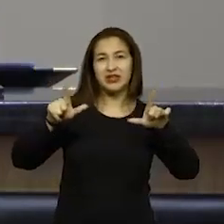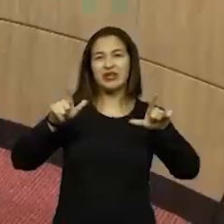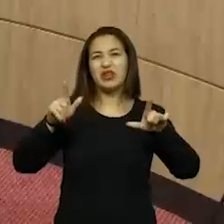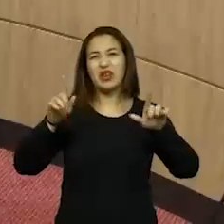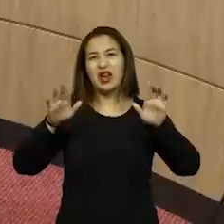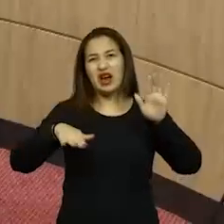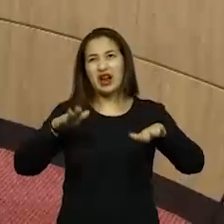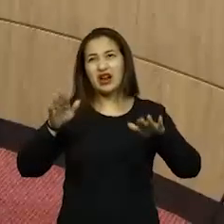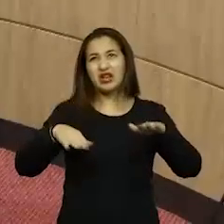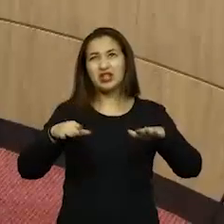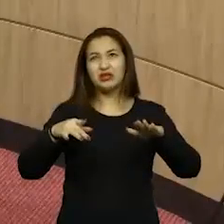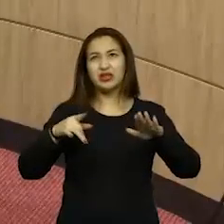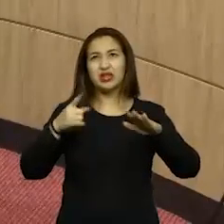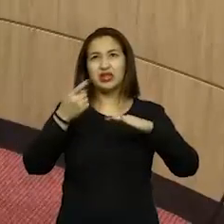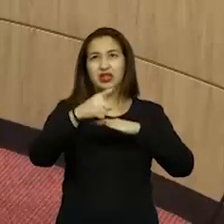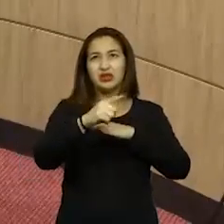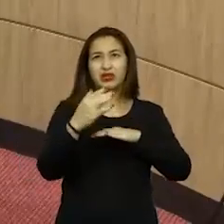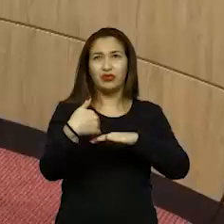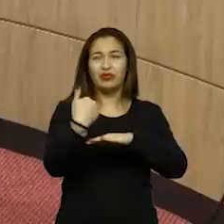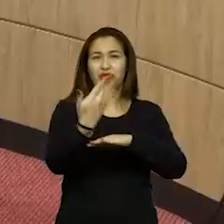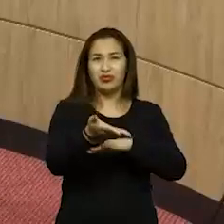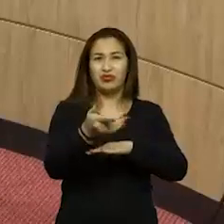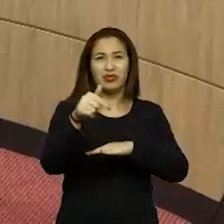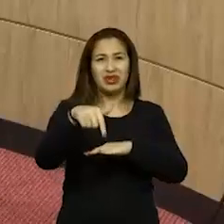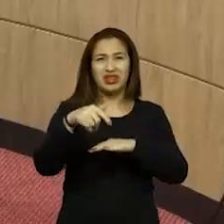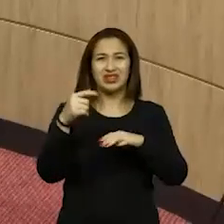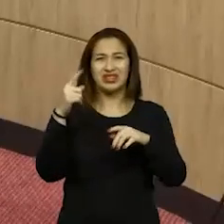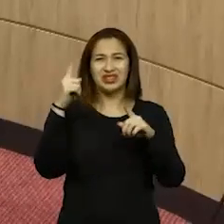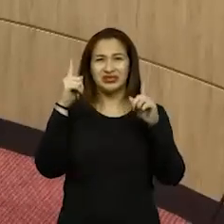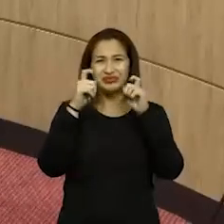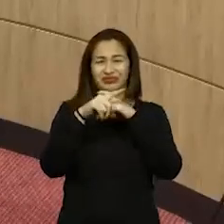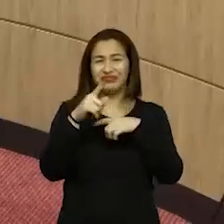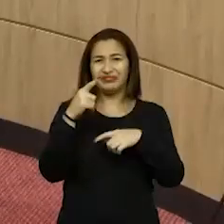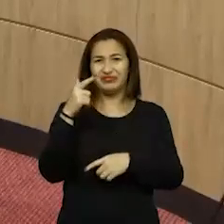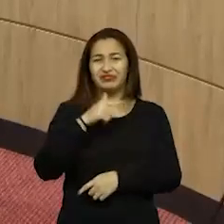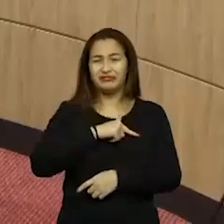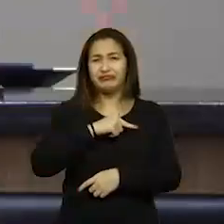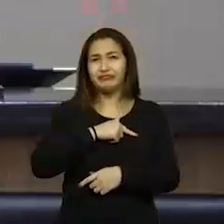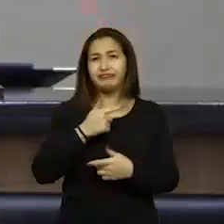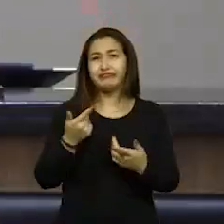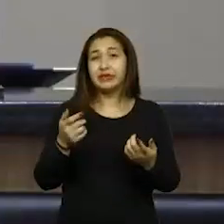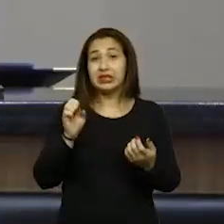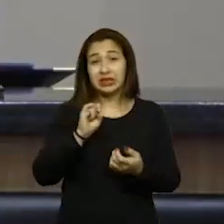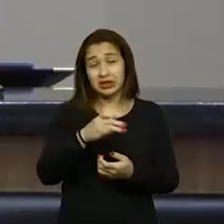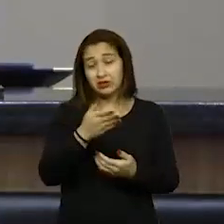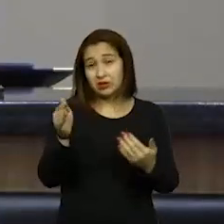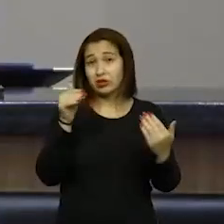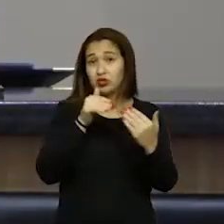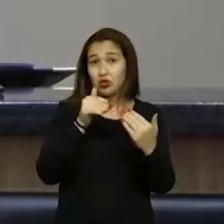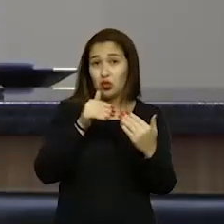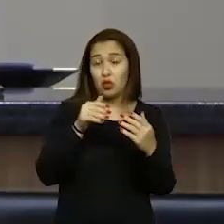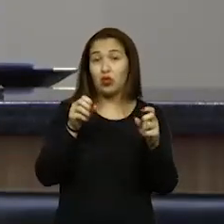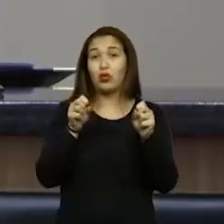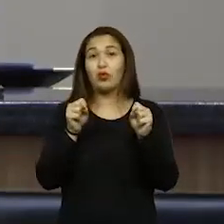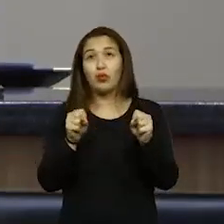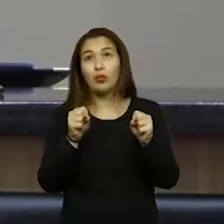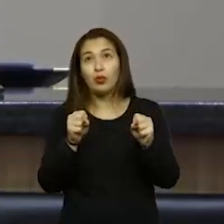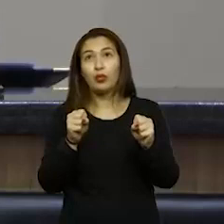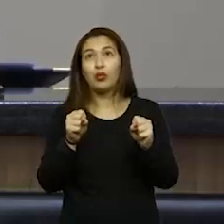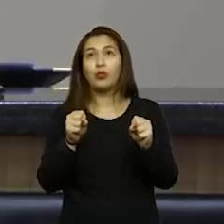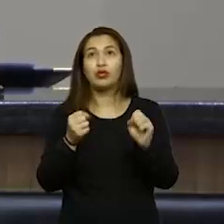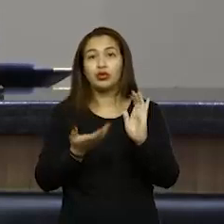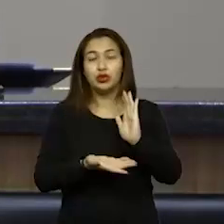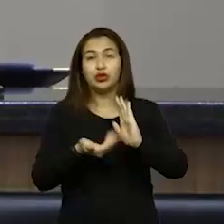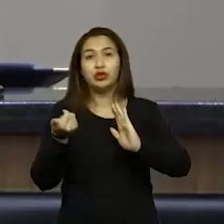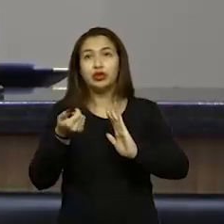fundo da nossa casa aqui. Né? Se houver essa concordância, a gente pode fazer a